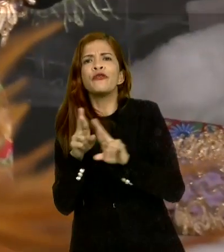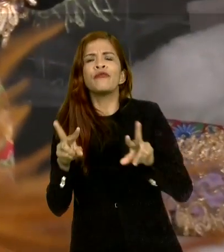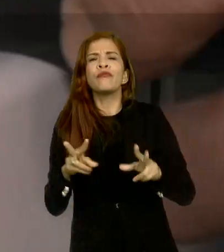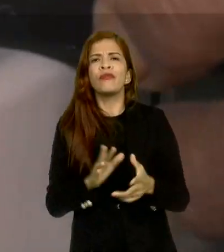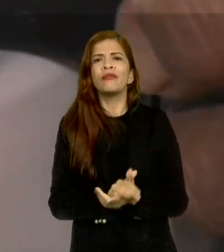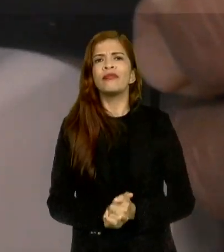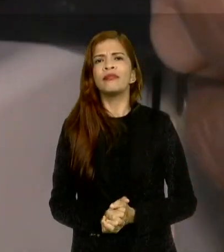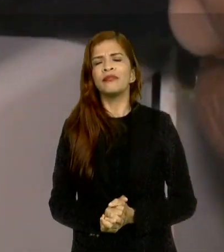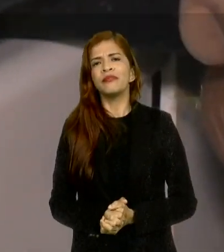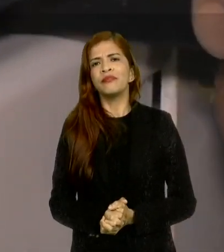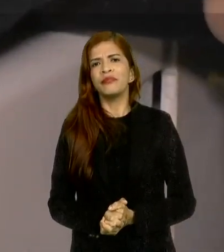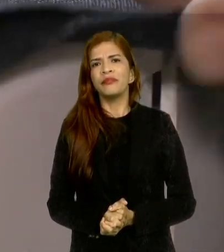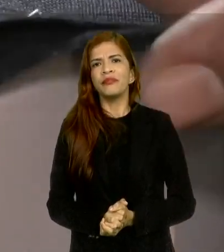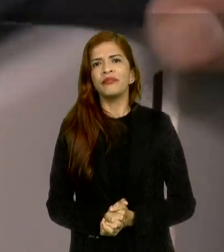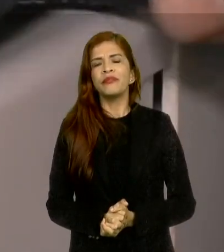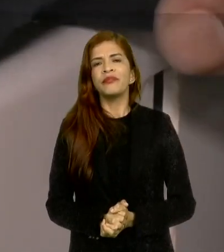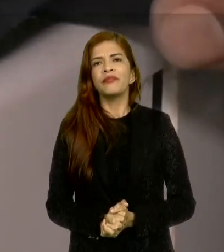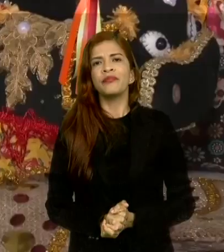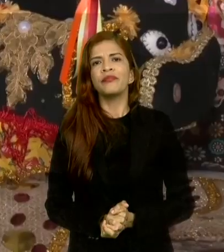não quiseste,